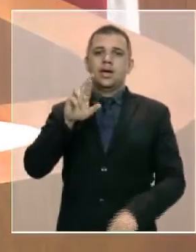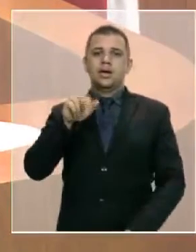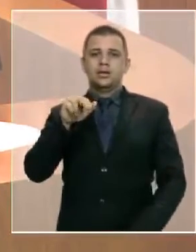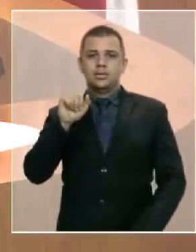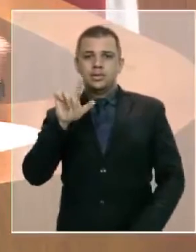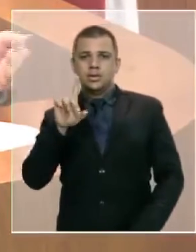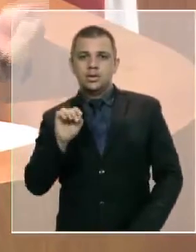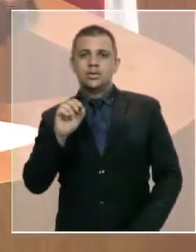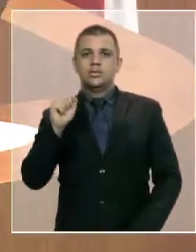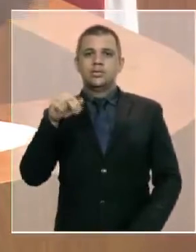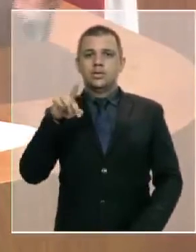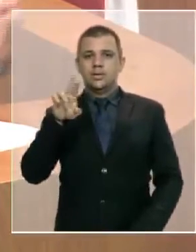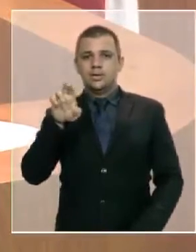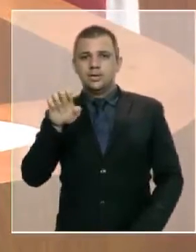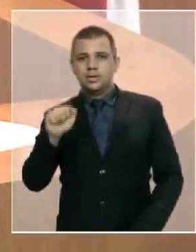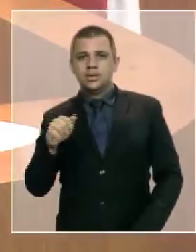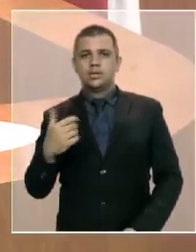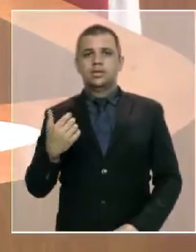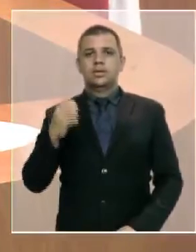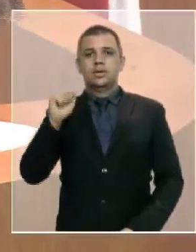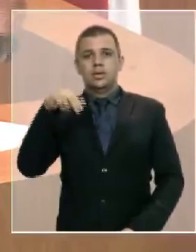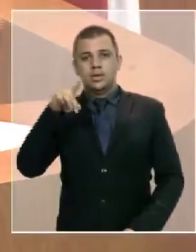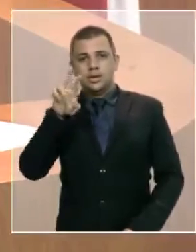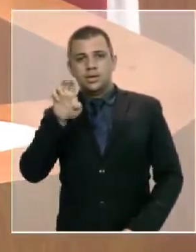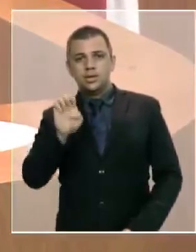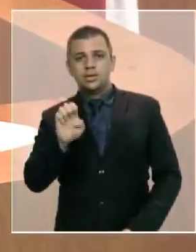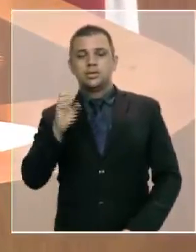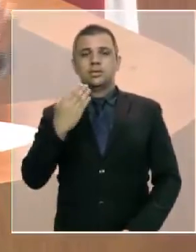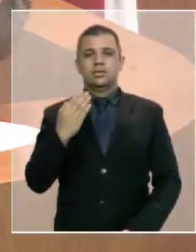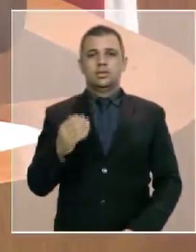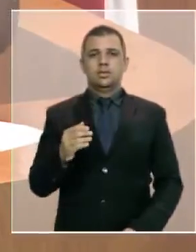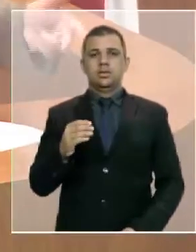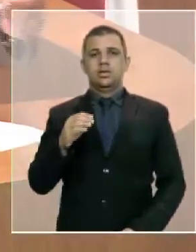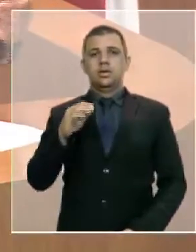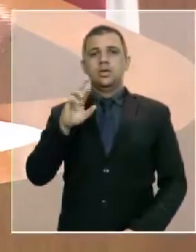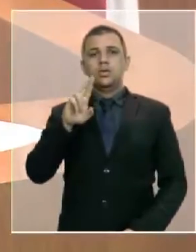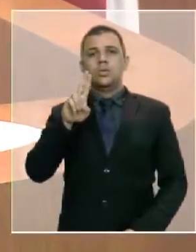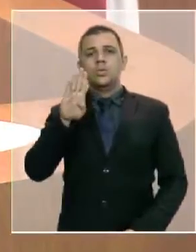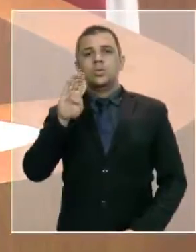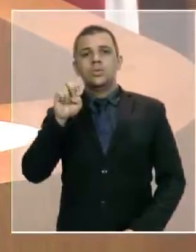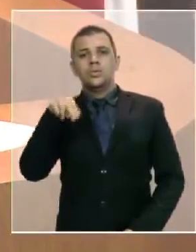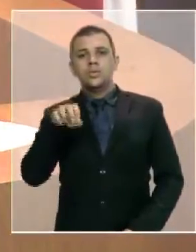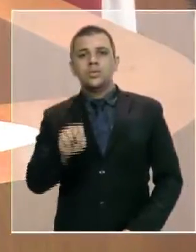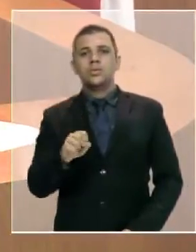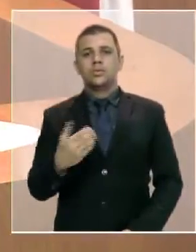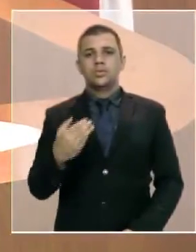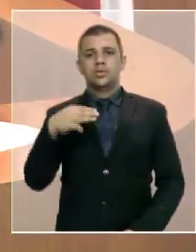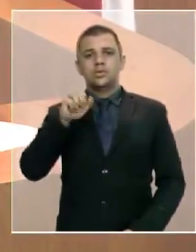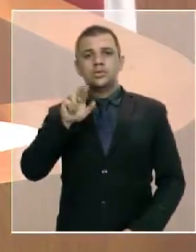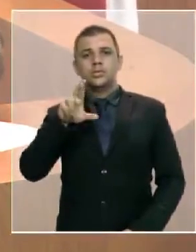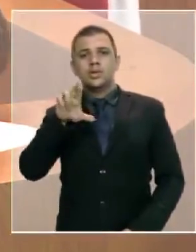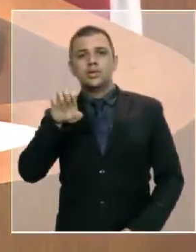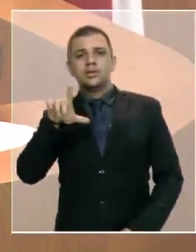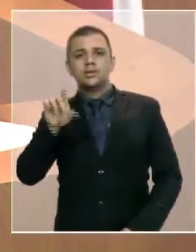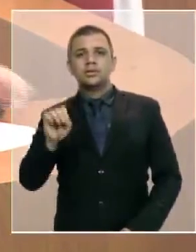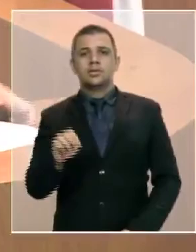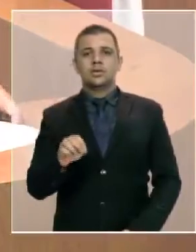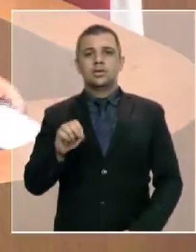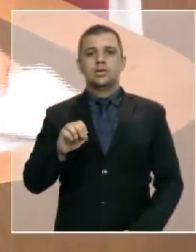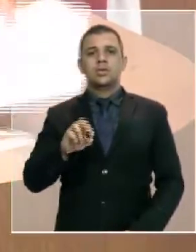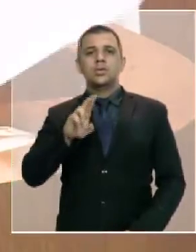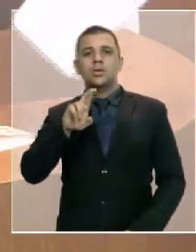Calda, deputado Manel Ribeiro, deputado Rubens Pereira Júnior, deputado Marcelo Tavares, todos estes